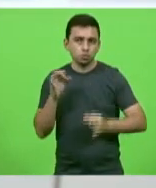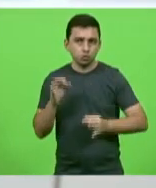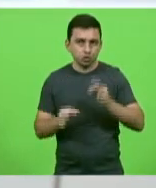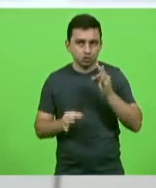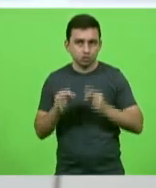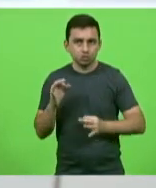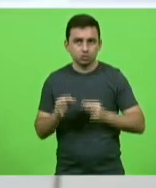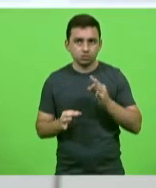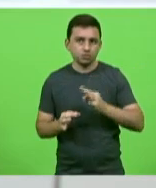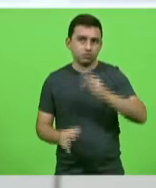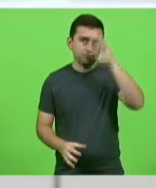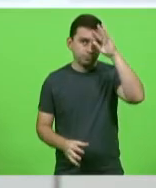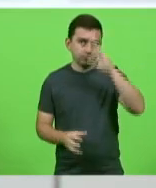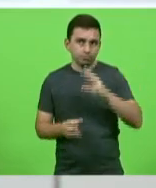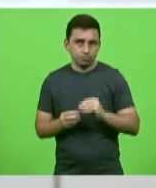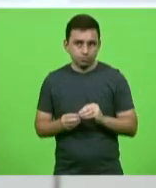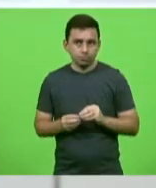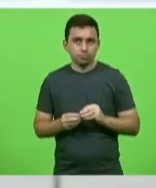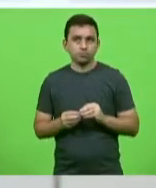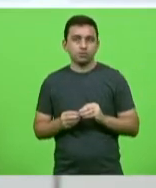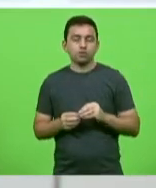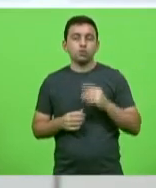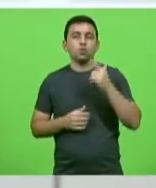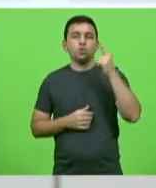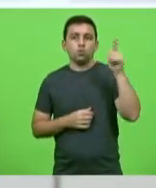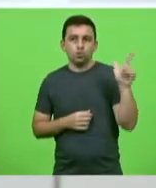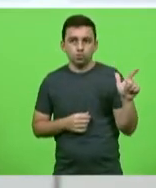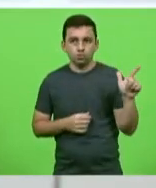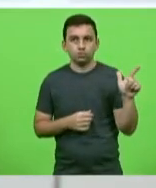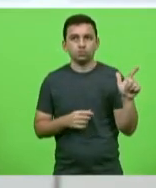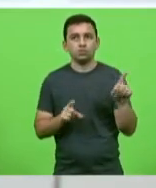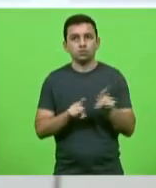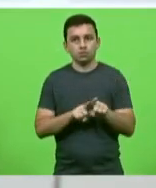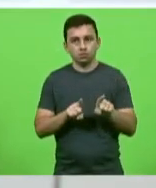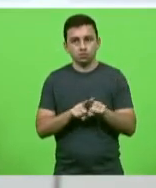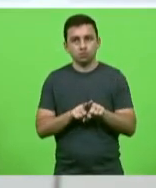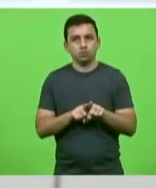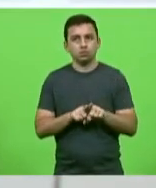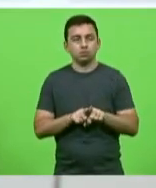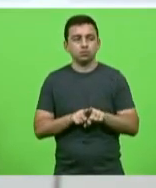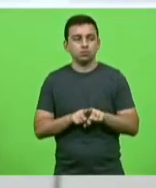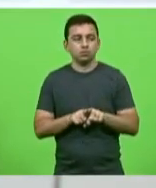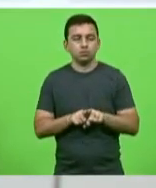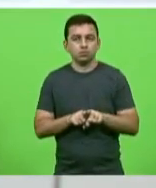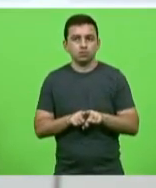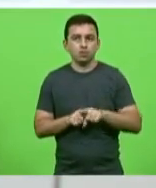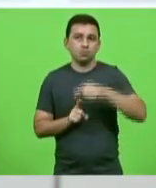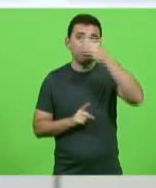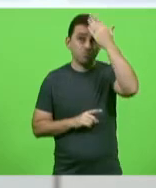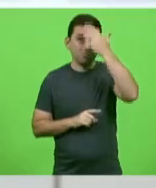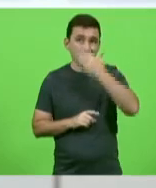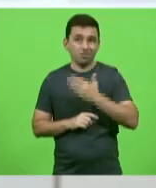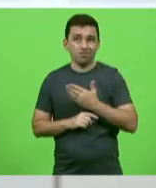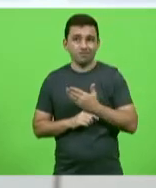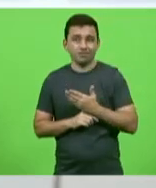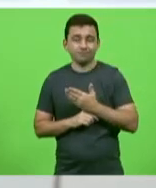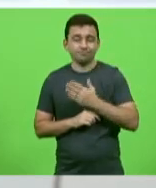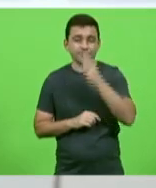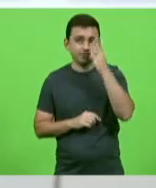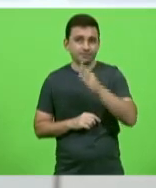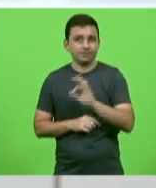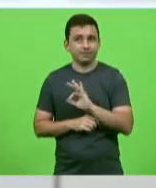concluir a existência de outra circunstância por outras é a prova indireta